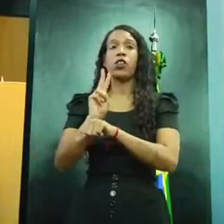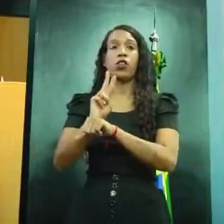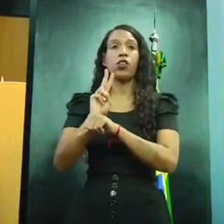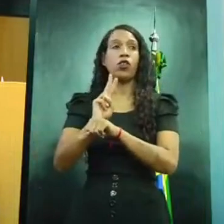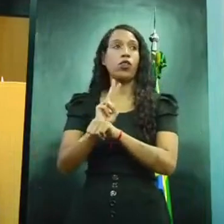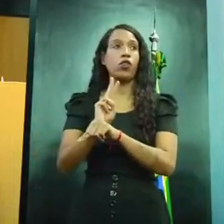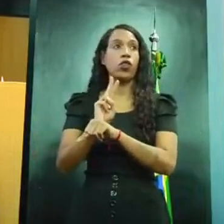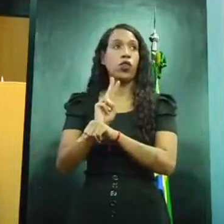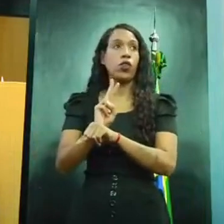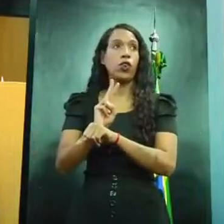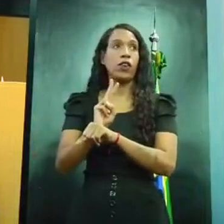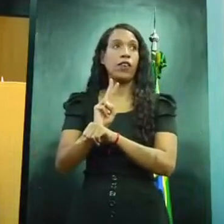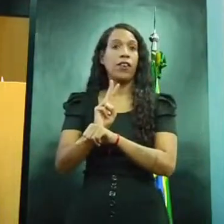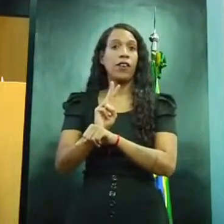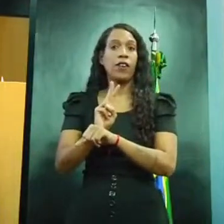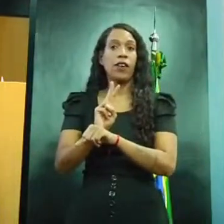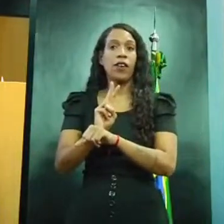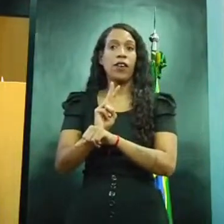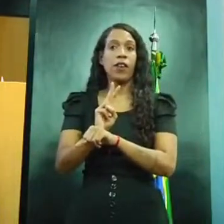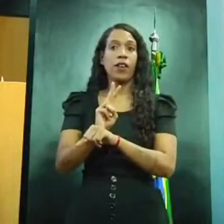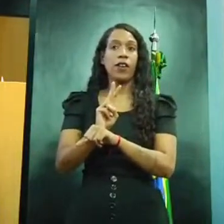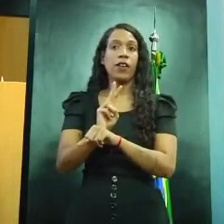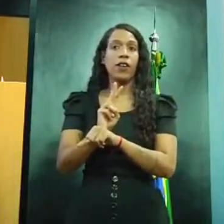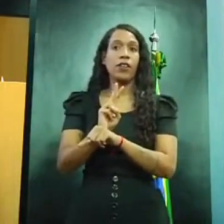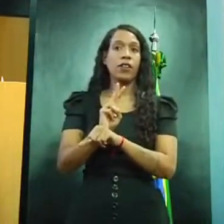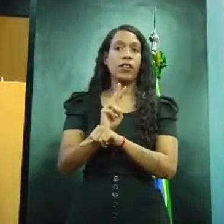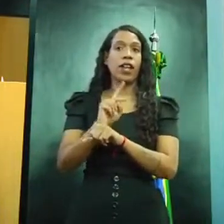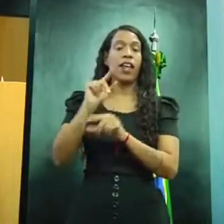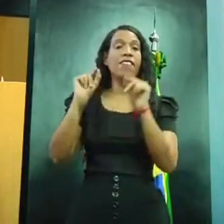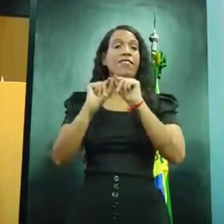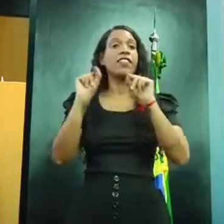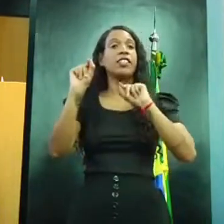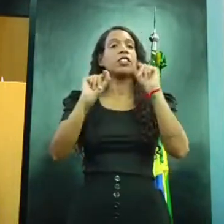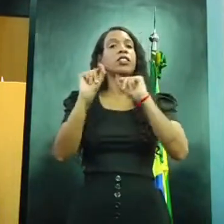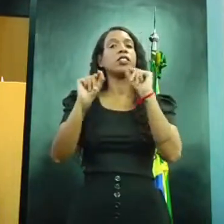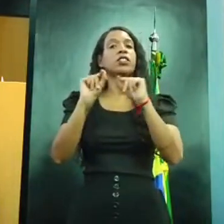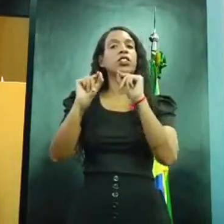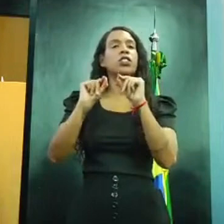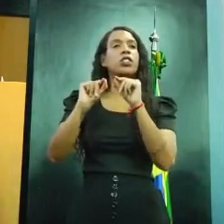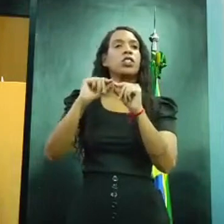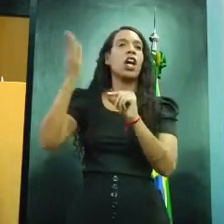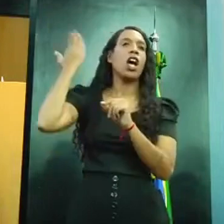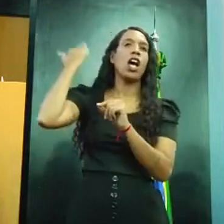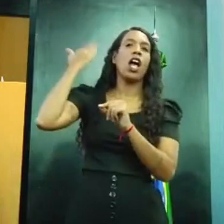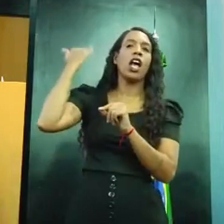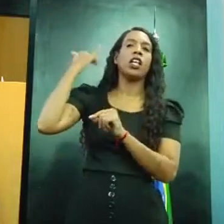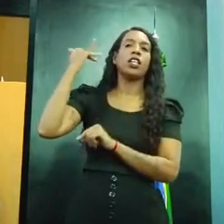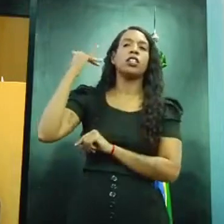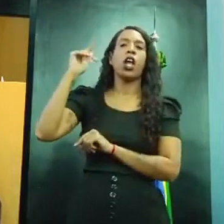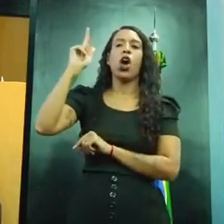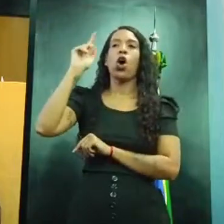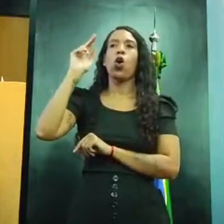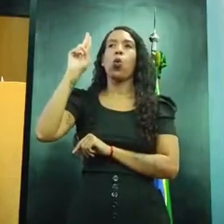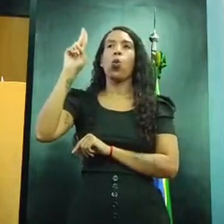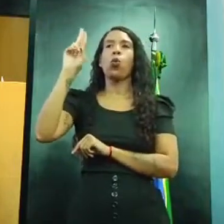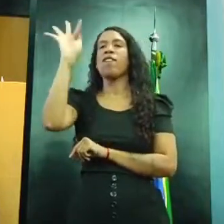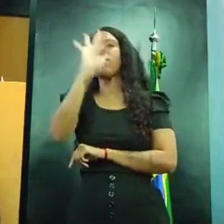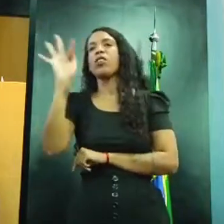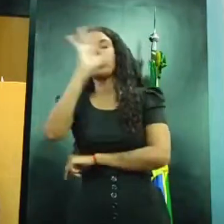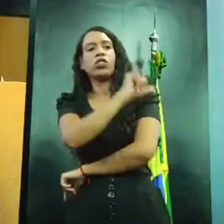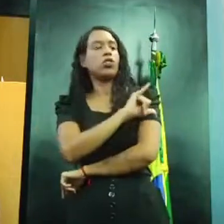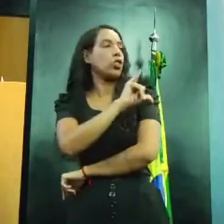da ponte Rio-Niterói, secretário Luiz Fernandes, foram feitos na COP, lá na UFRJ. E